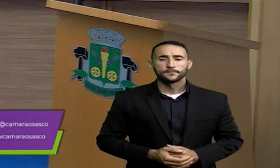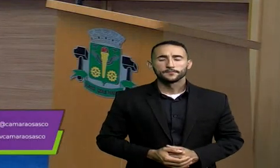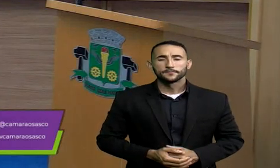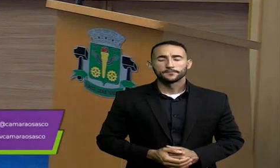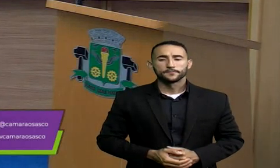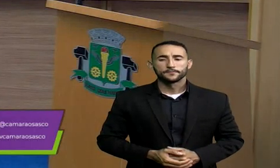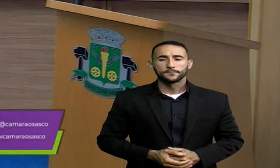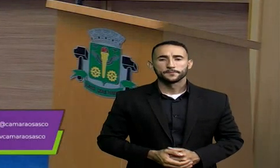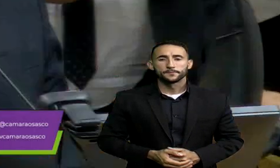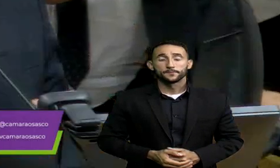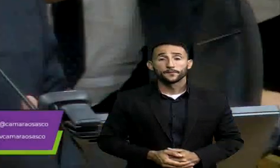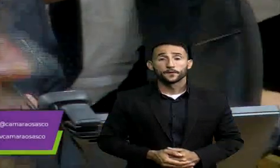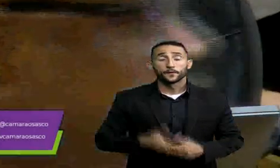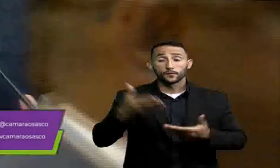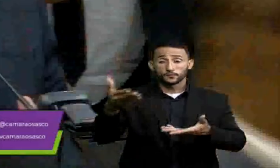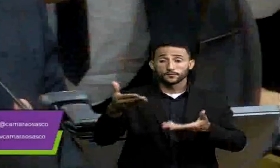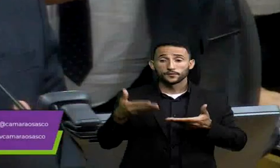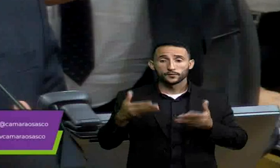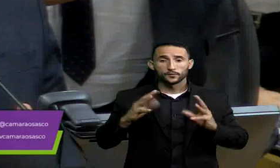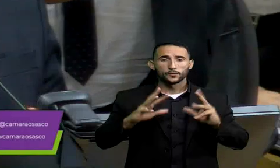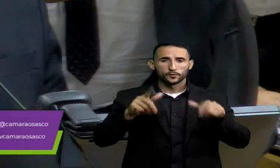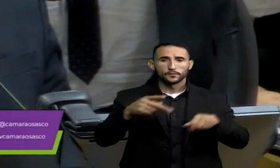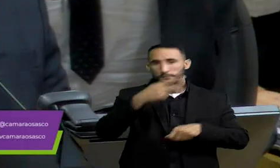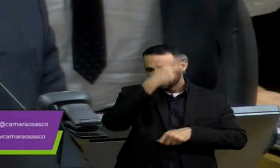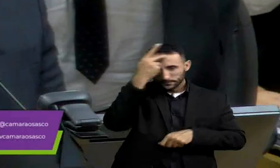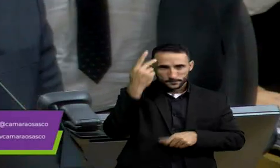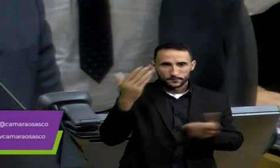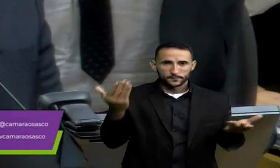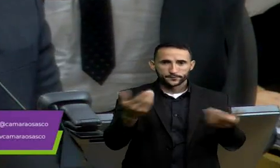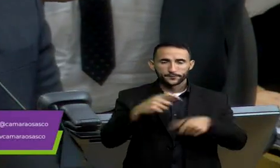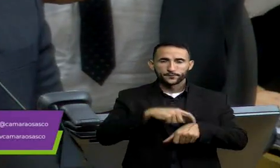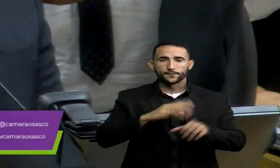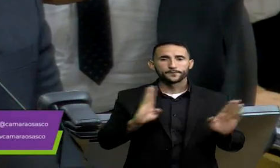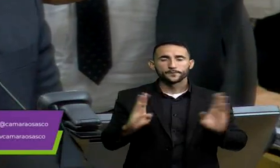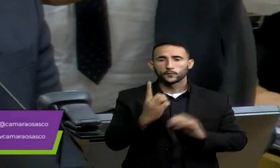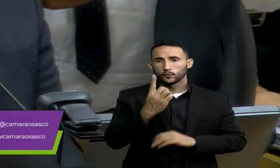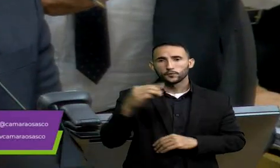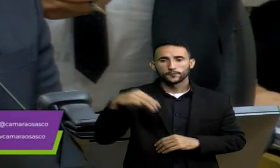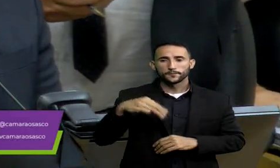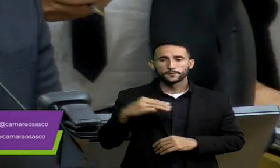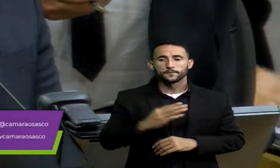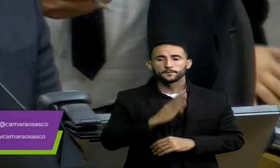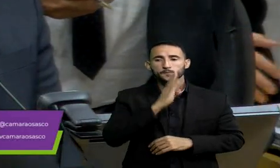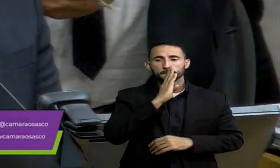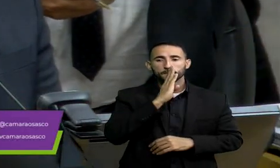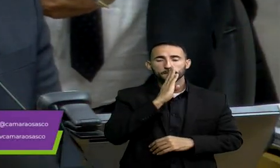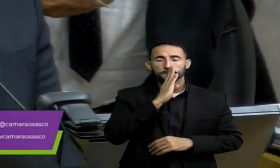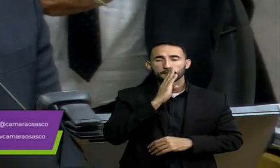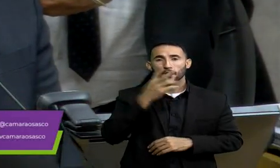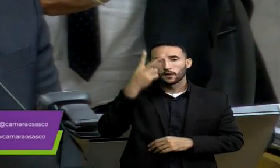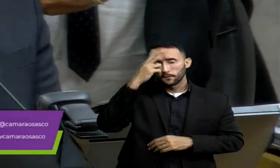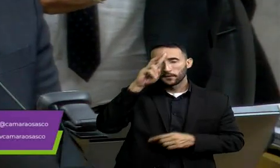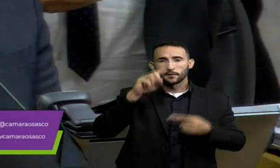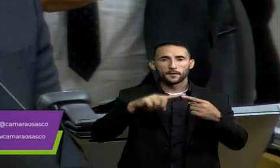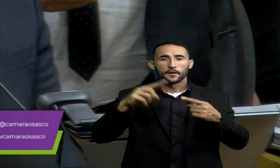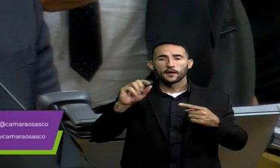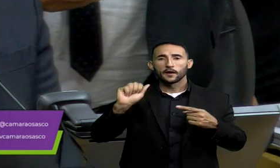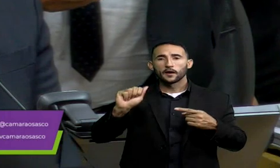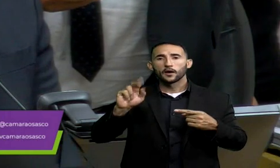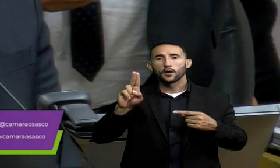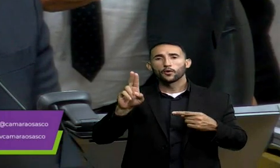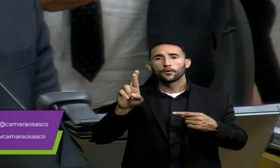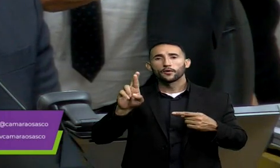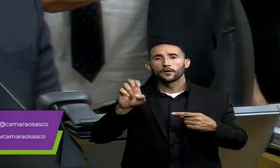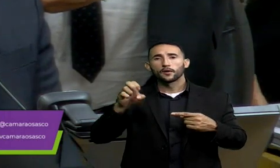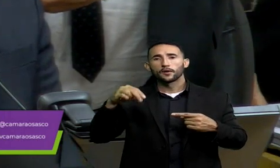dajo convido a todos a ficar de pé para o minuto de silêncio em nome da senora aurenita